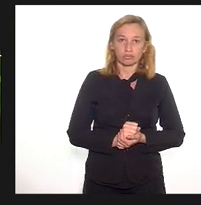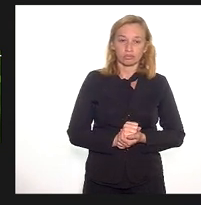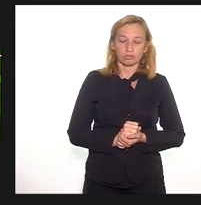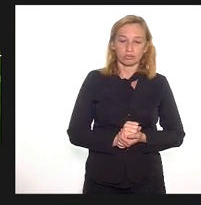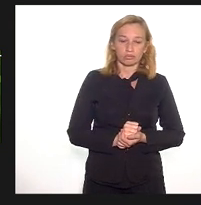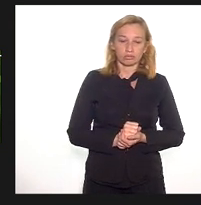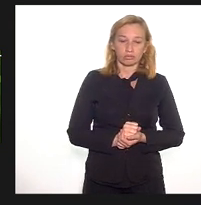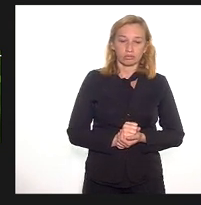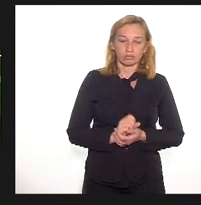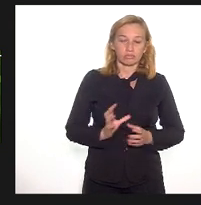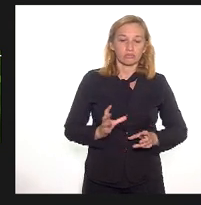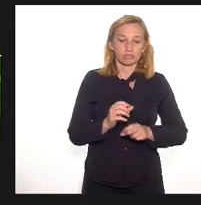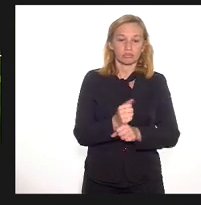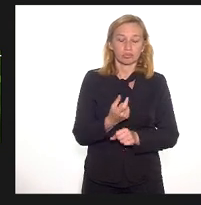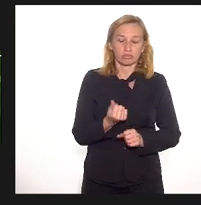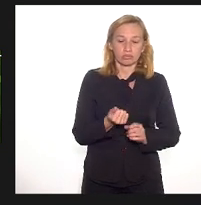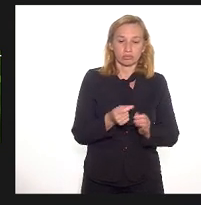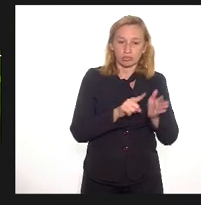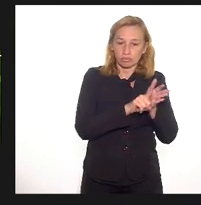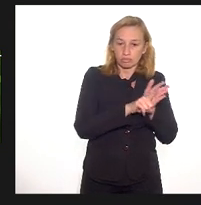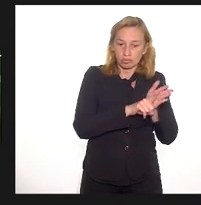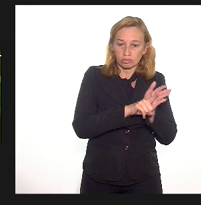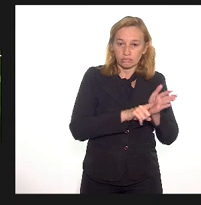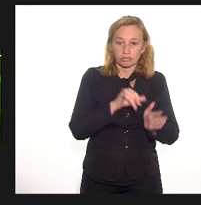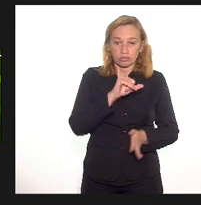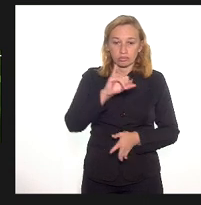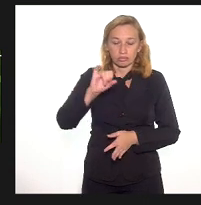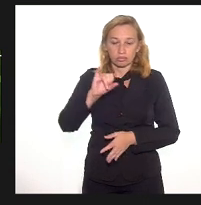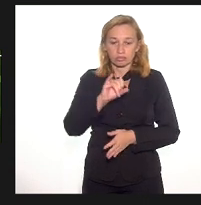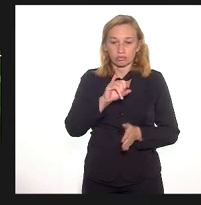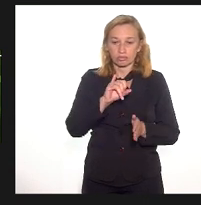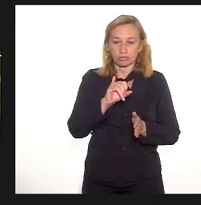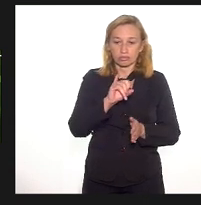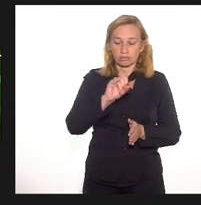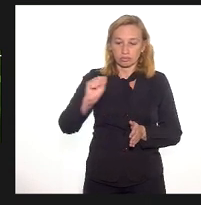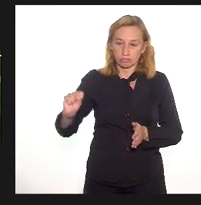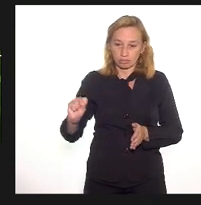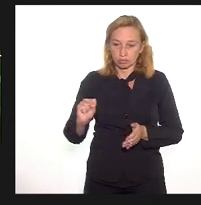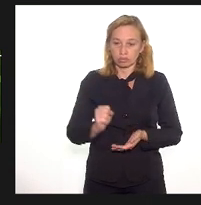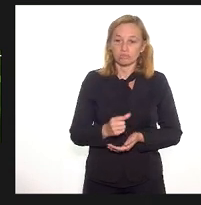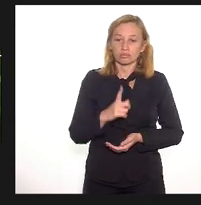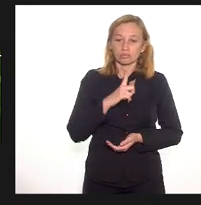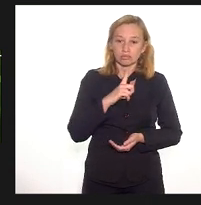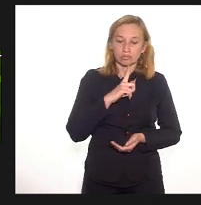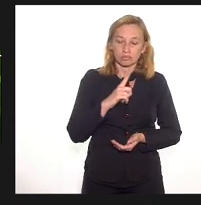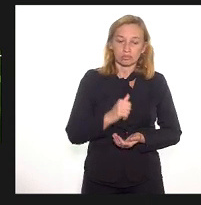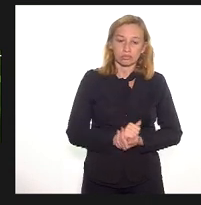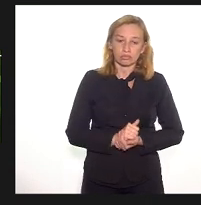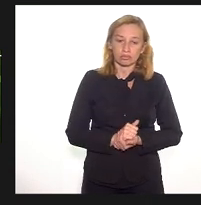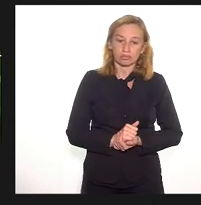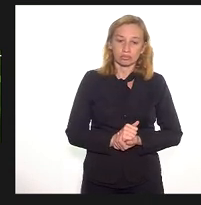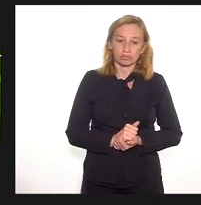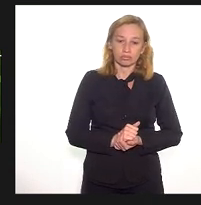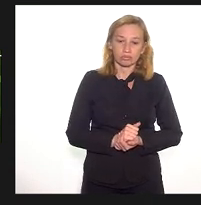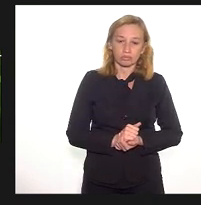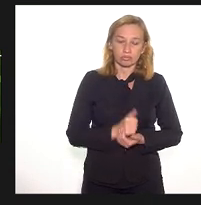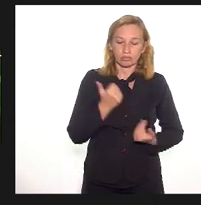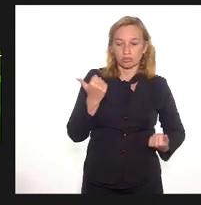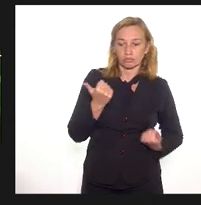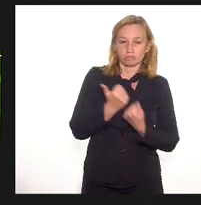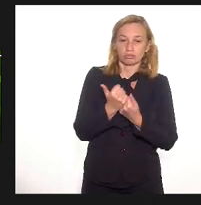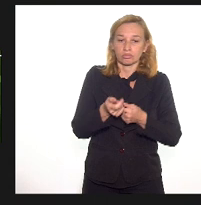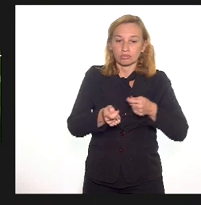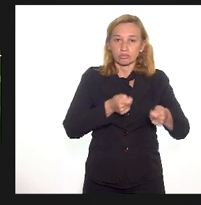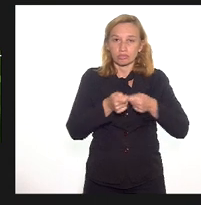como tributo fiscalizado. E o ICMS, ele tem como suporte para controle dos